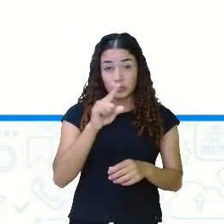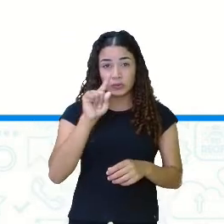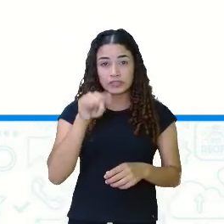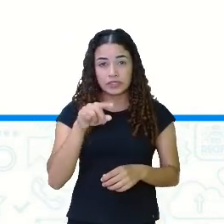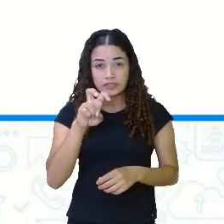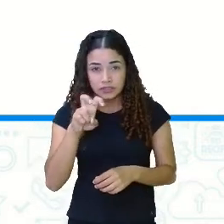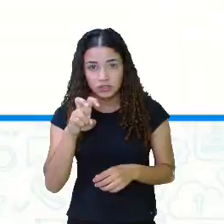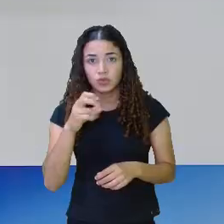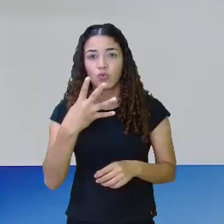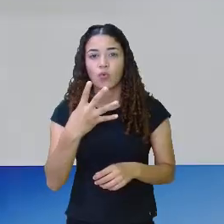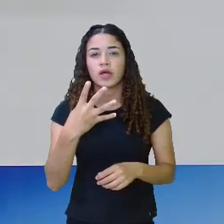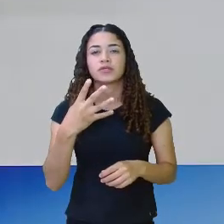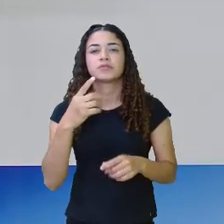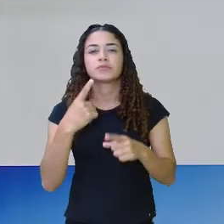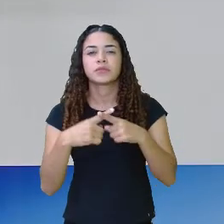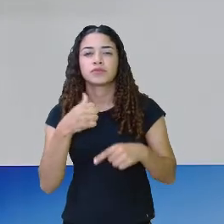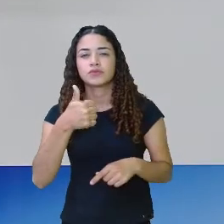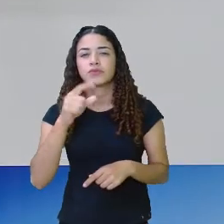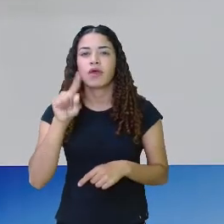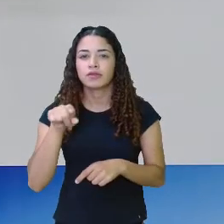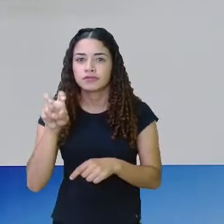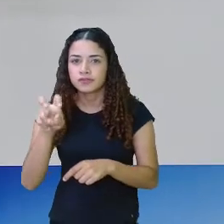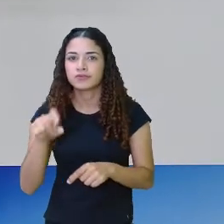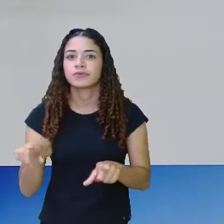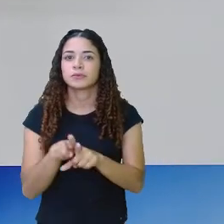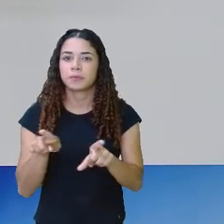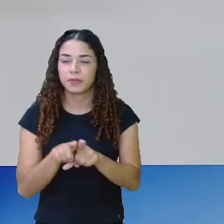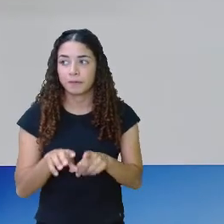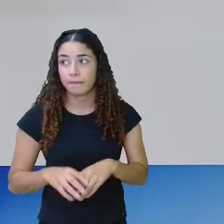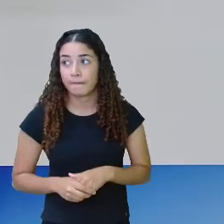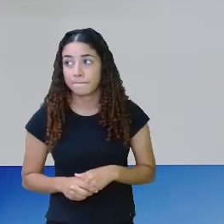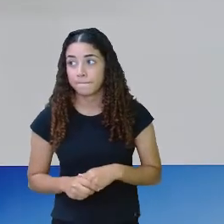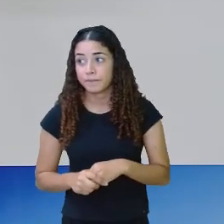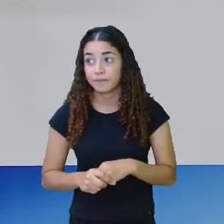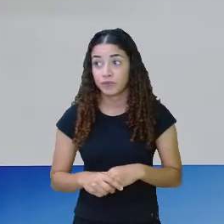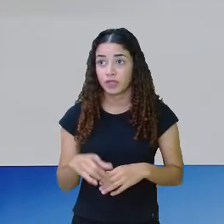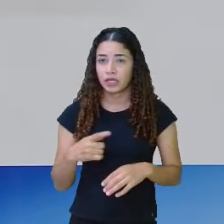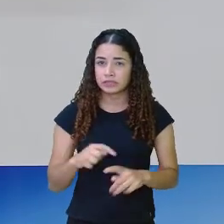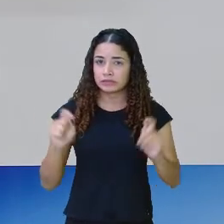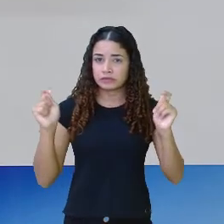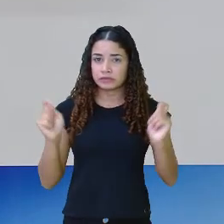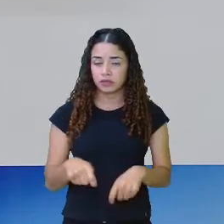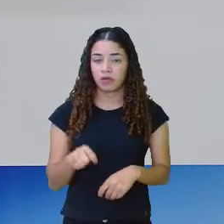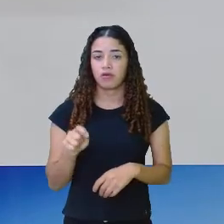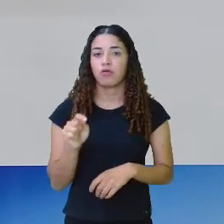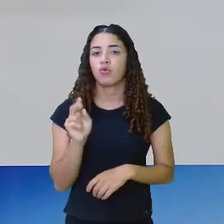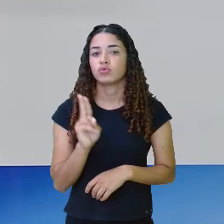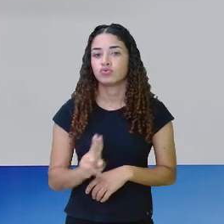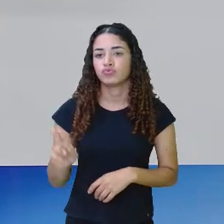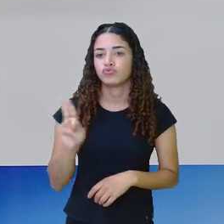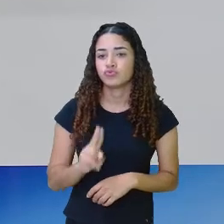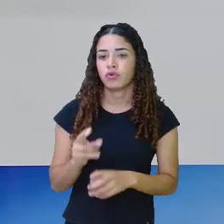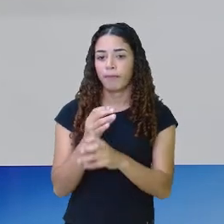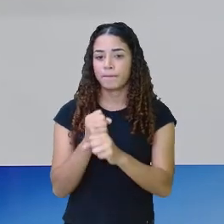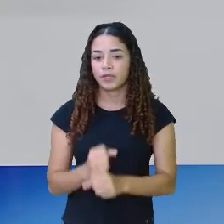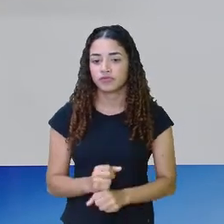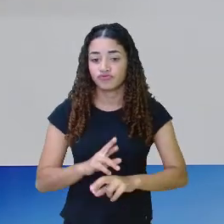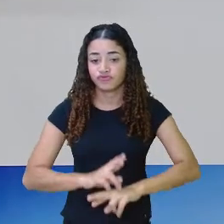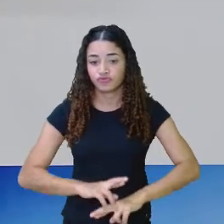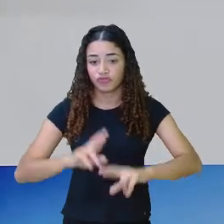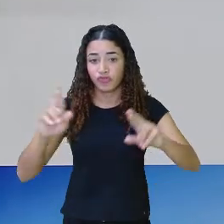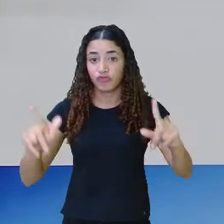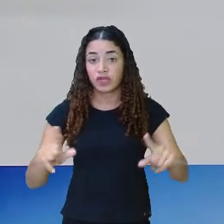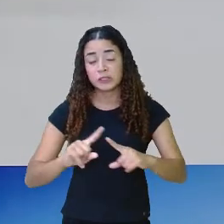1 é 5 também. Eu posso utilizar operações diferentes e